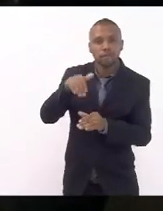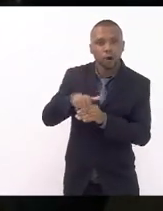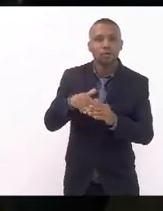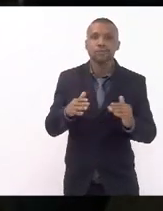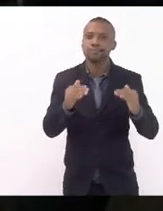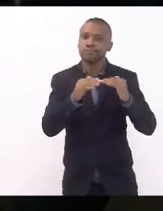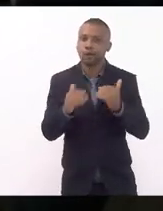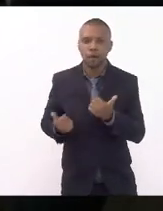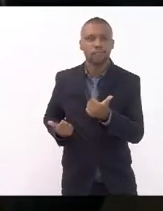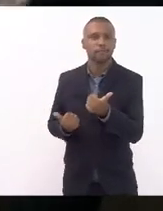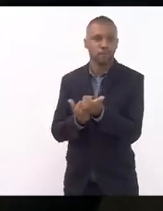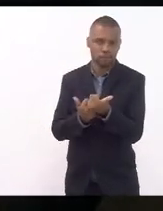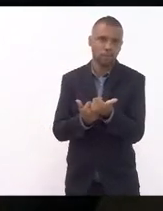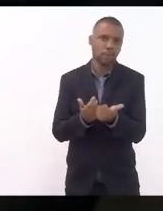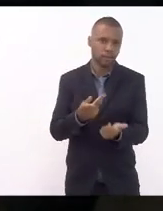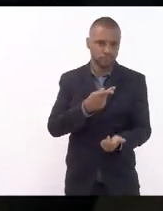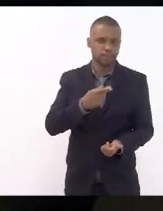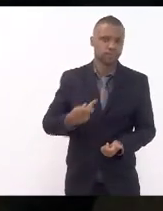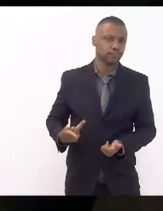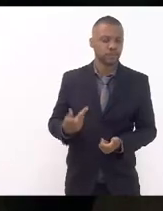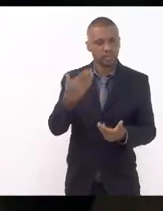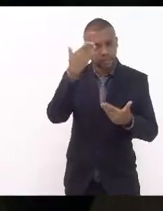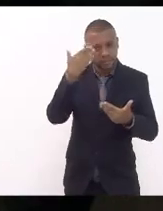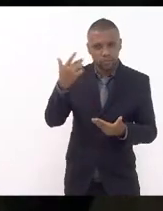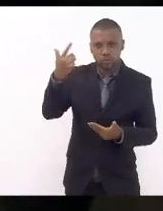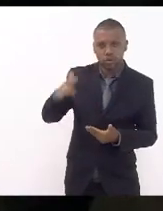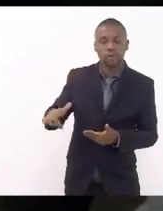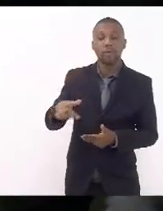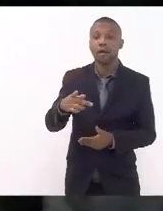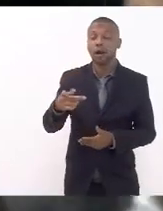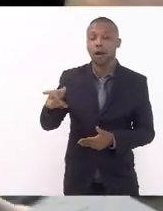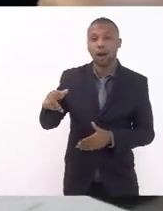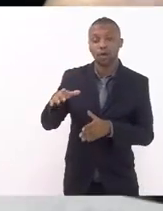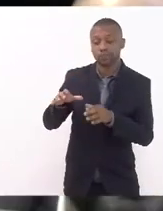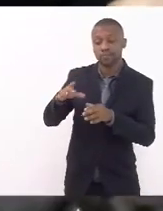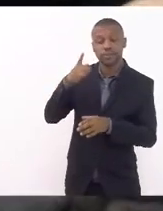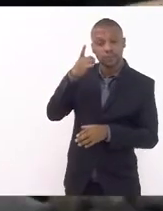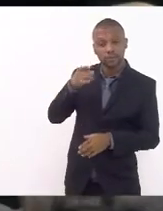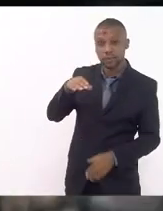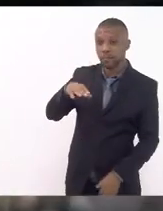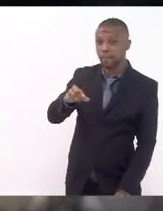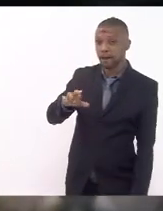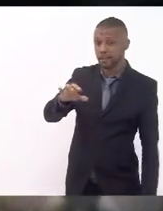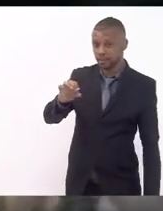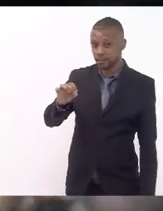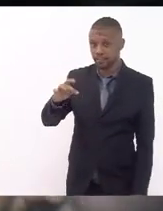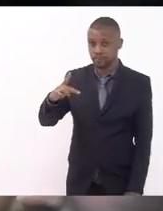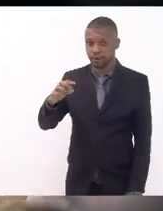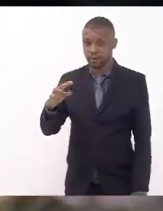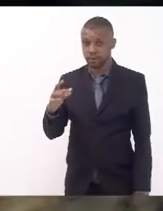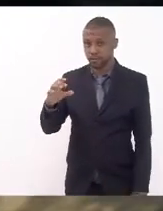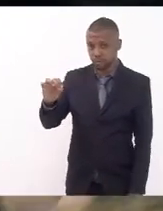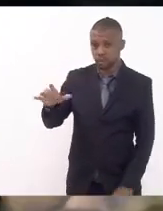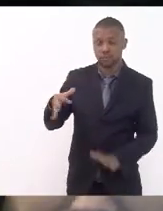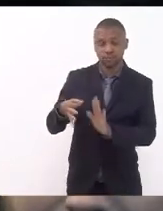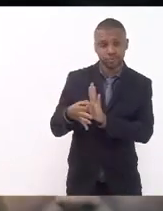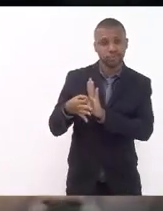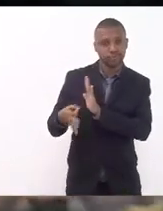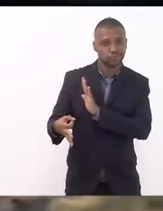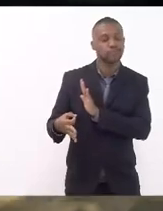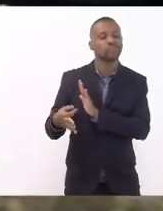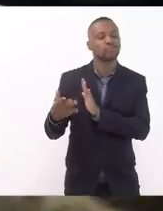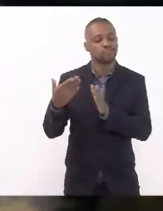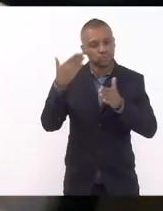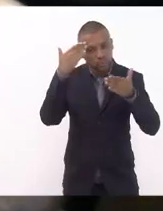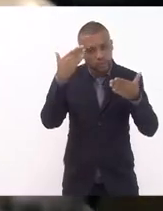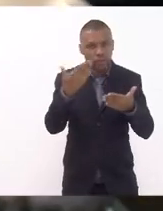constitucionalidade favorável, senhor presidente. Agradecer de novo ao presidente da CCJ, deputado Márcio Pacheco, de me permitir exarar o parecer em nome da CCJ. Muito